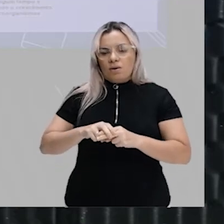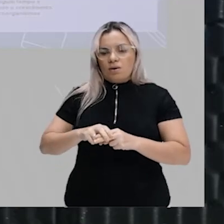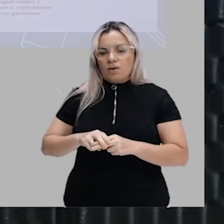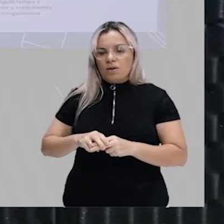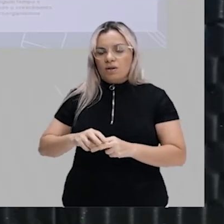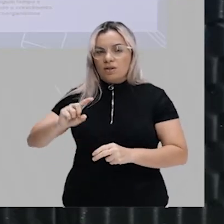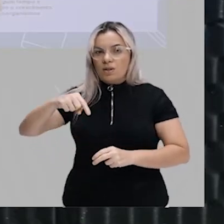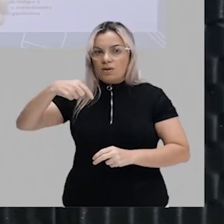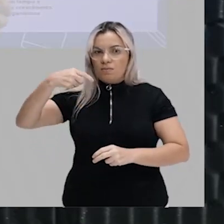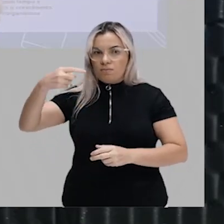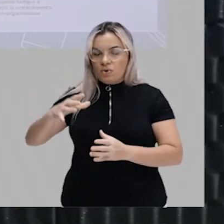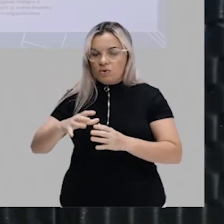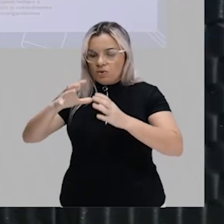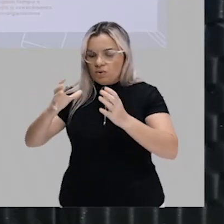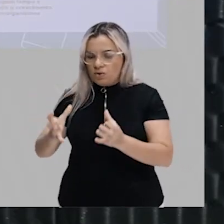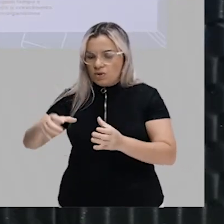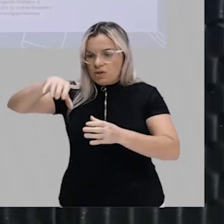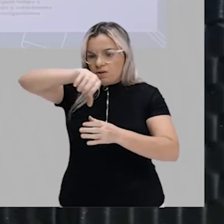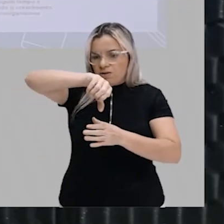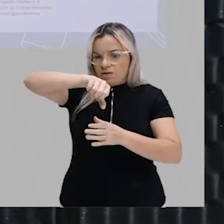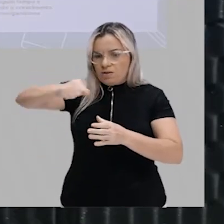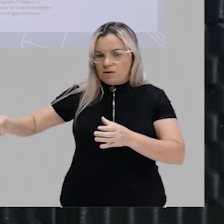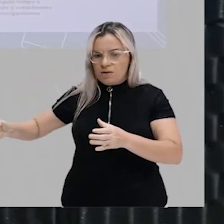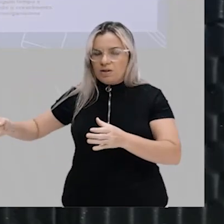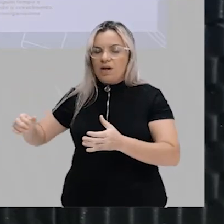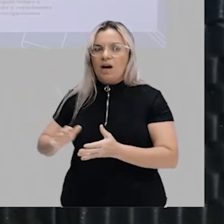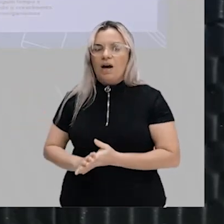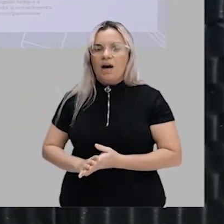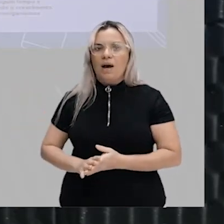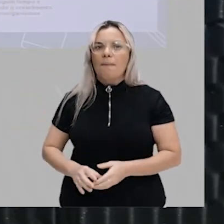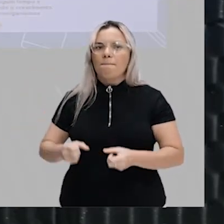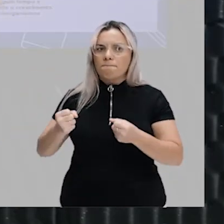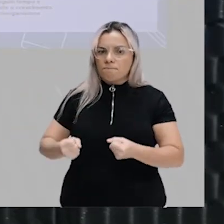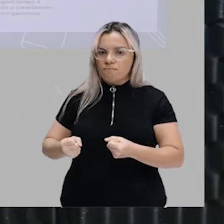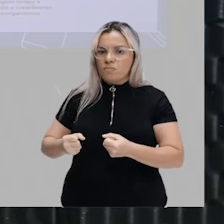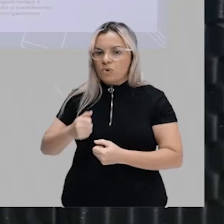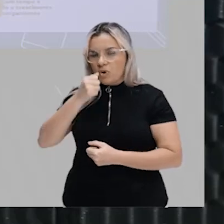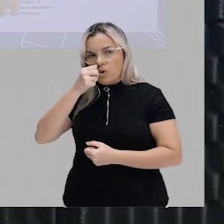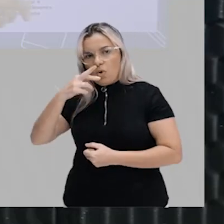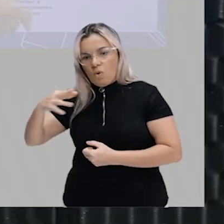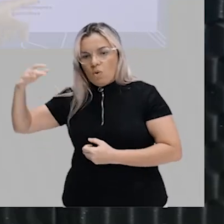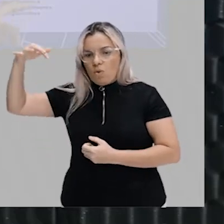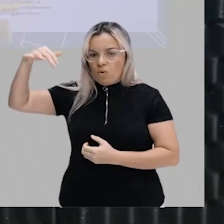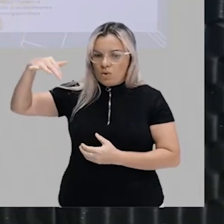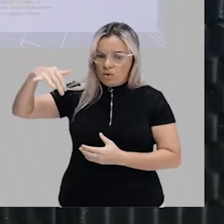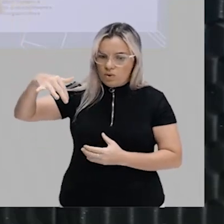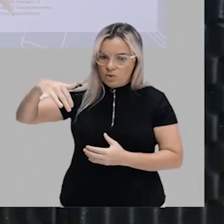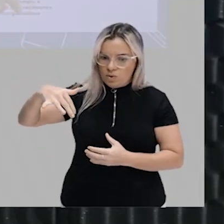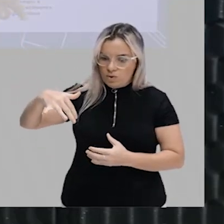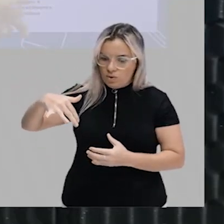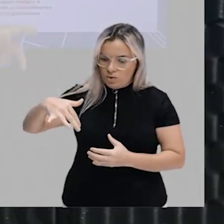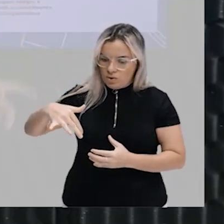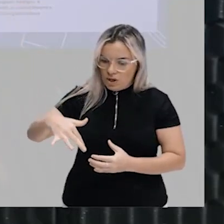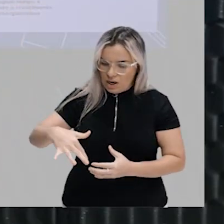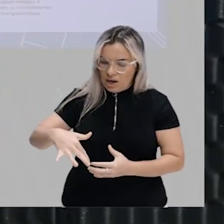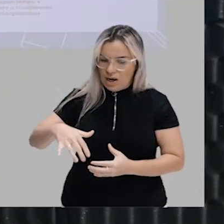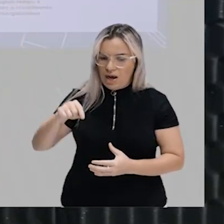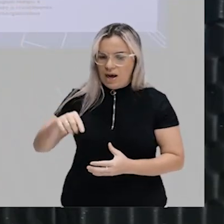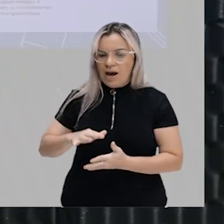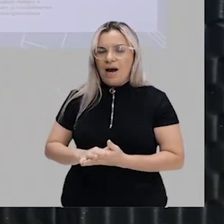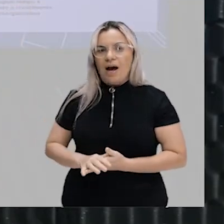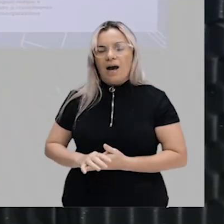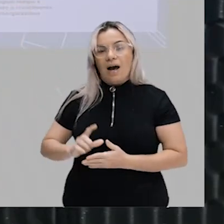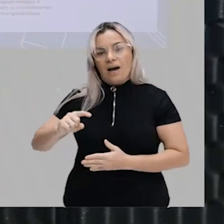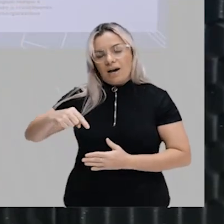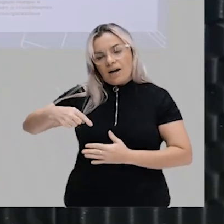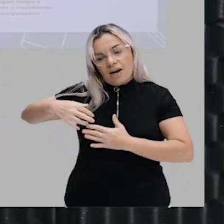aqui, permitindo a entrada do ar, pouco tempo depois, o caldo nutritivo ficou contaminado.